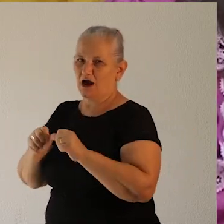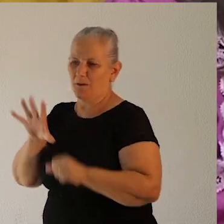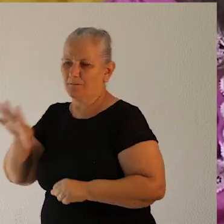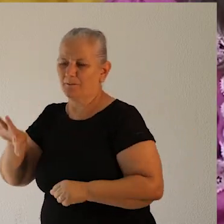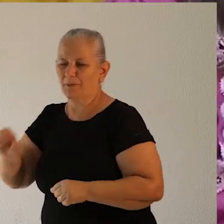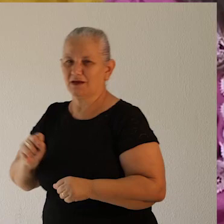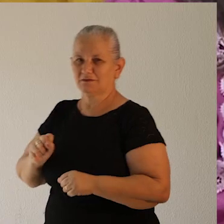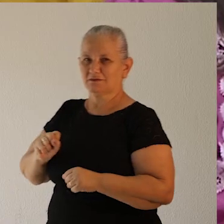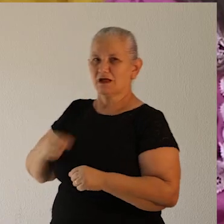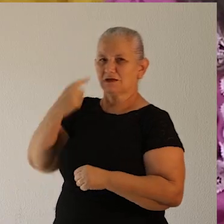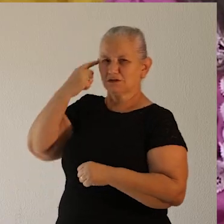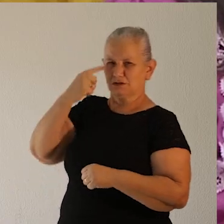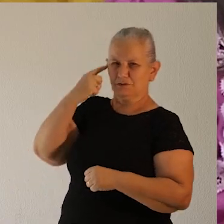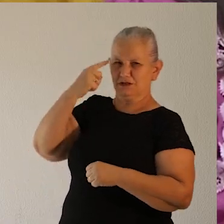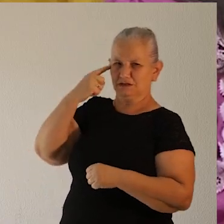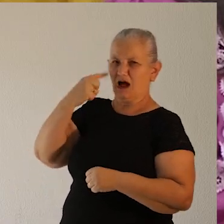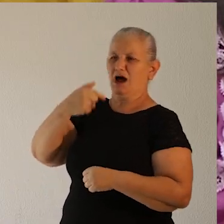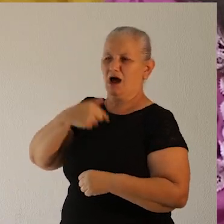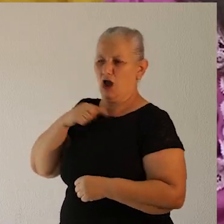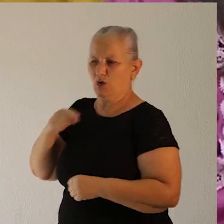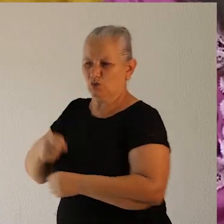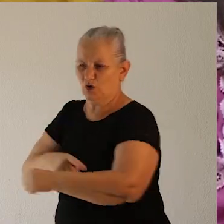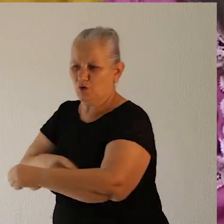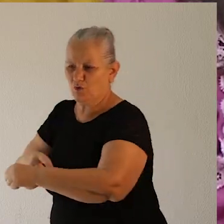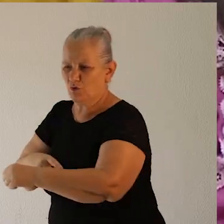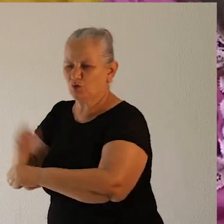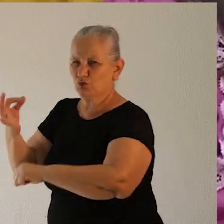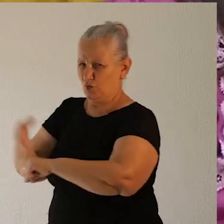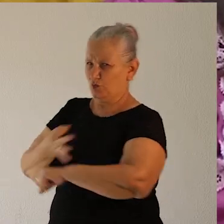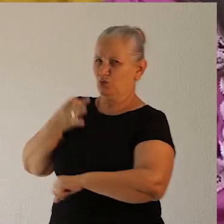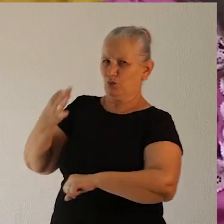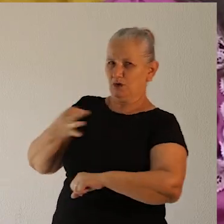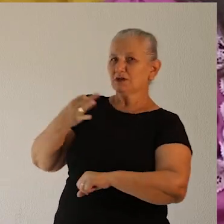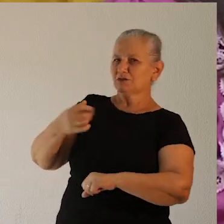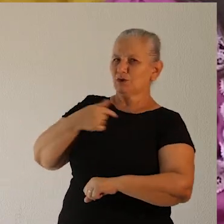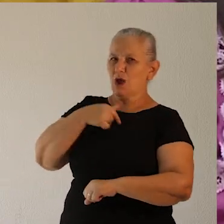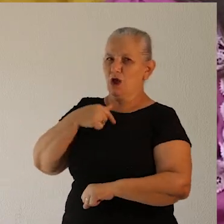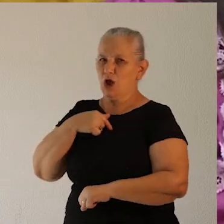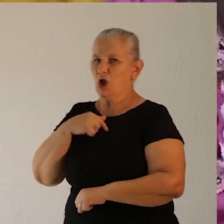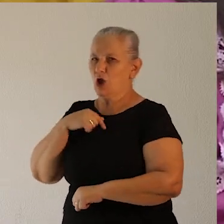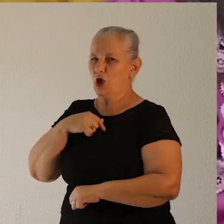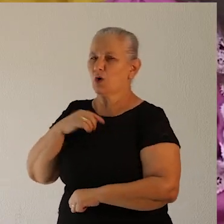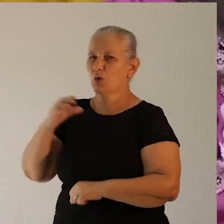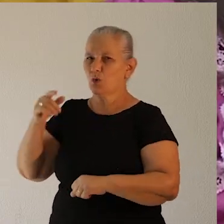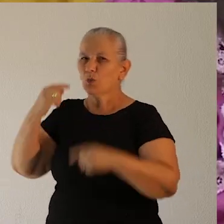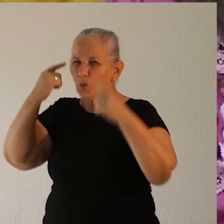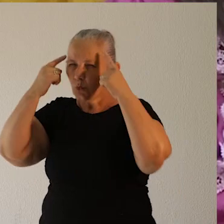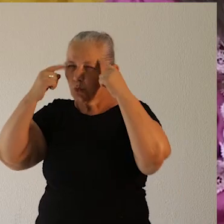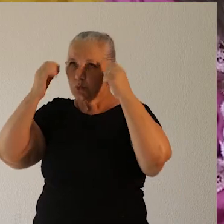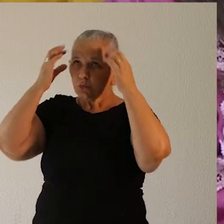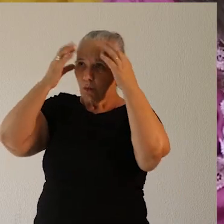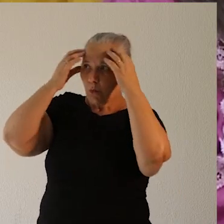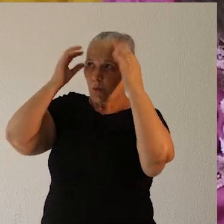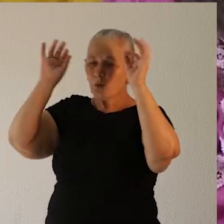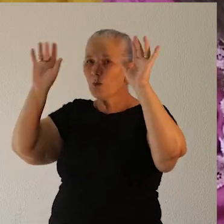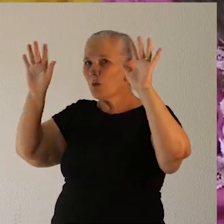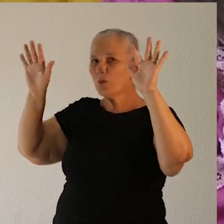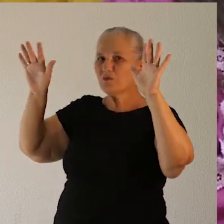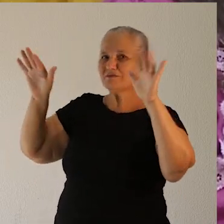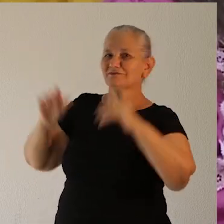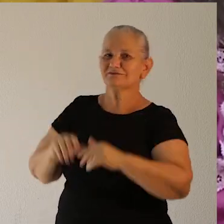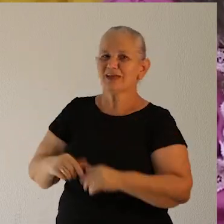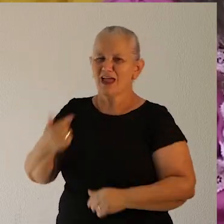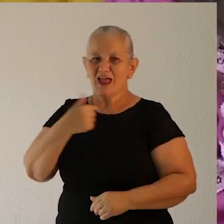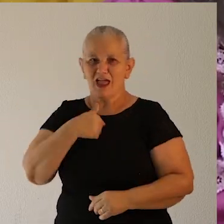Se pensar a cuca esquenta e não aguenta. Eu sou o Silvio Cuca, o lelé da cuca. Eu sou o